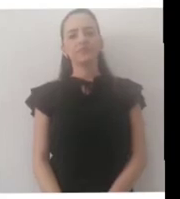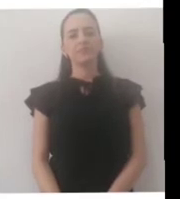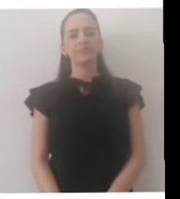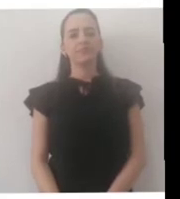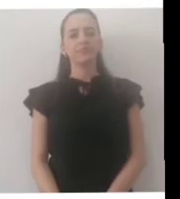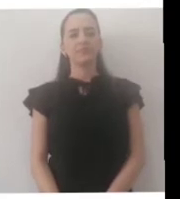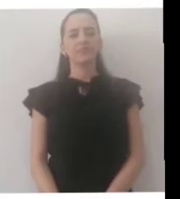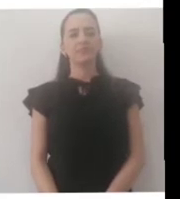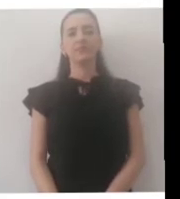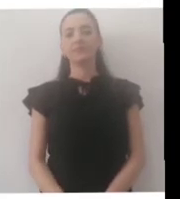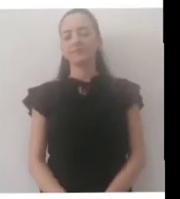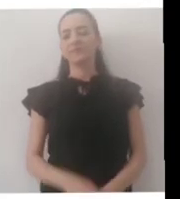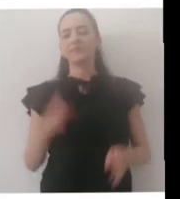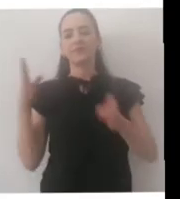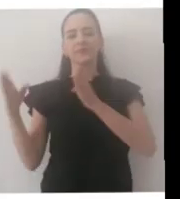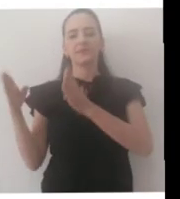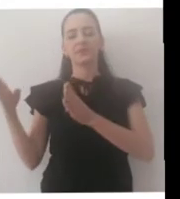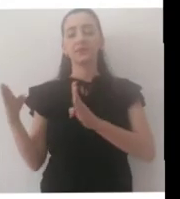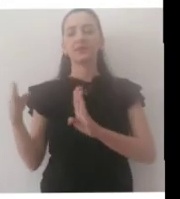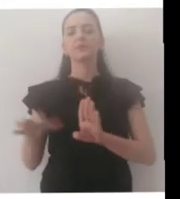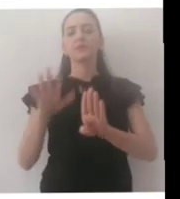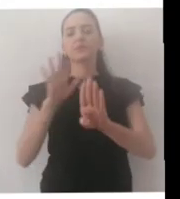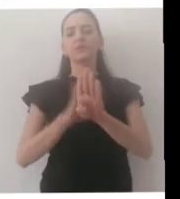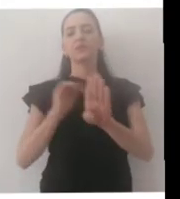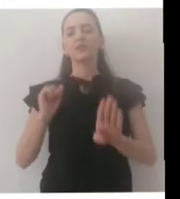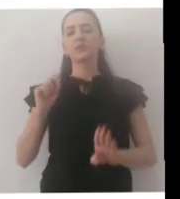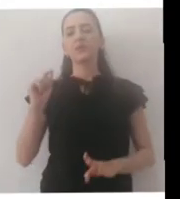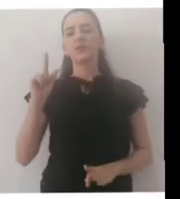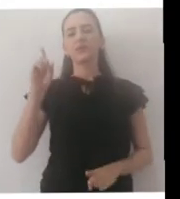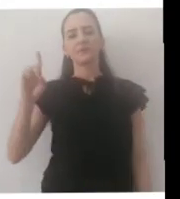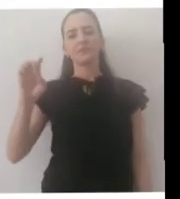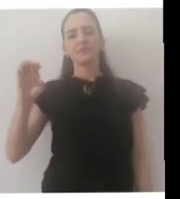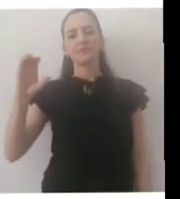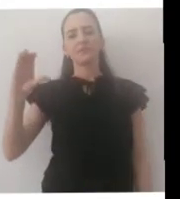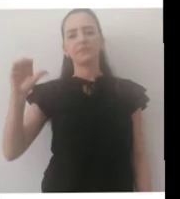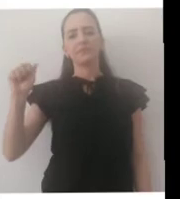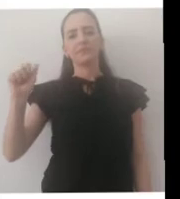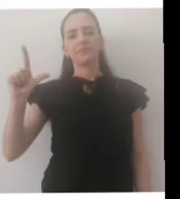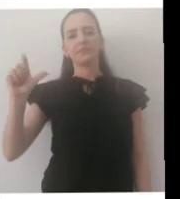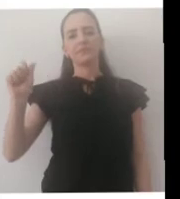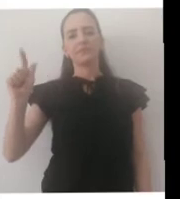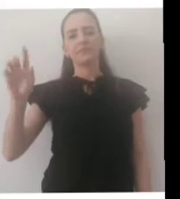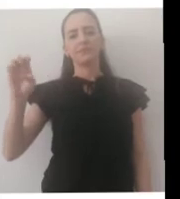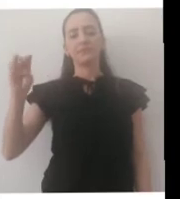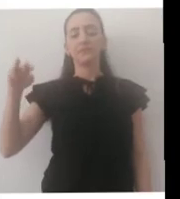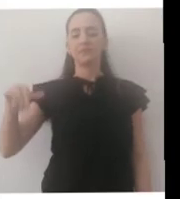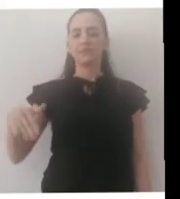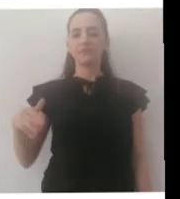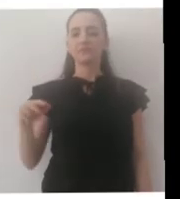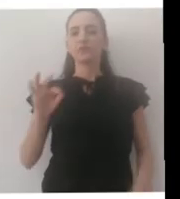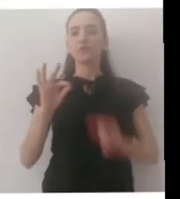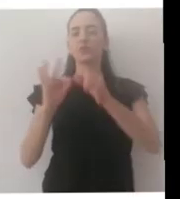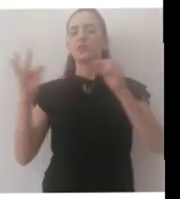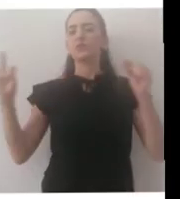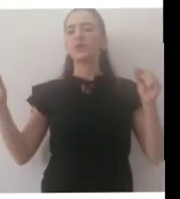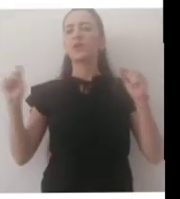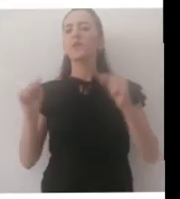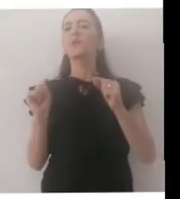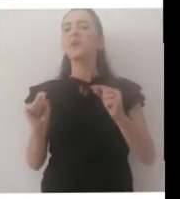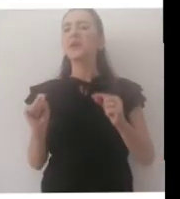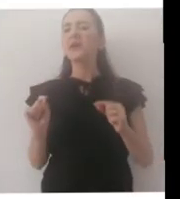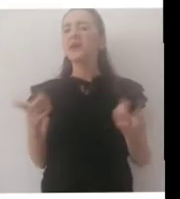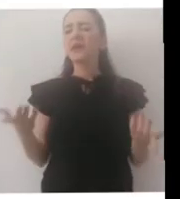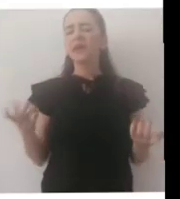11, 12 anos. No operacional concreto existe a decalagem horizontal. O que é decalagem